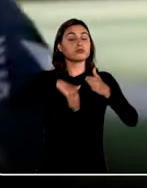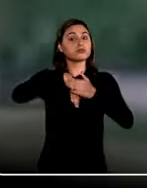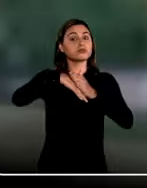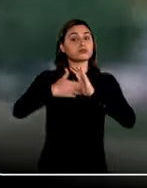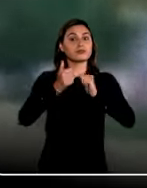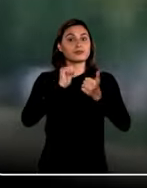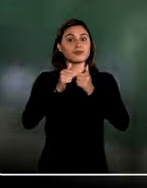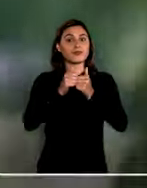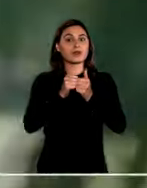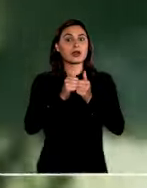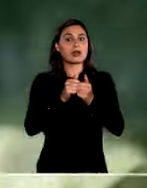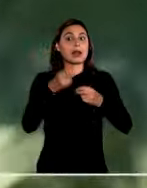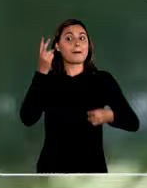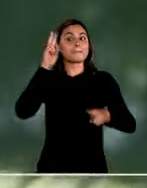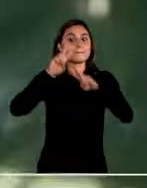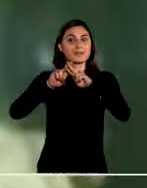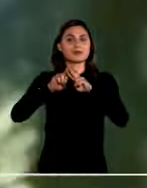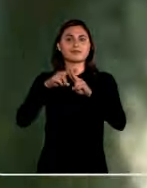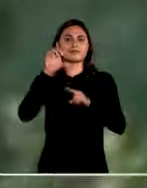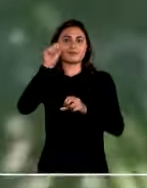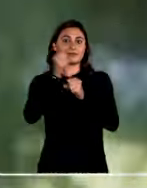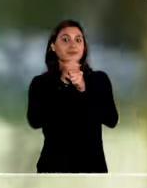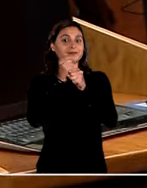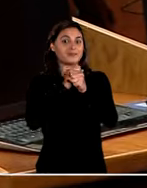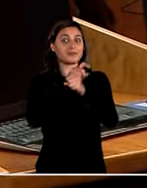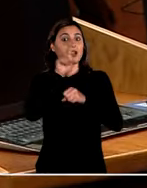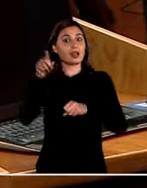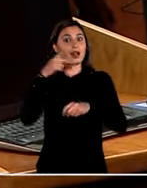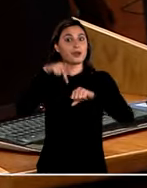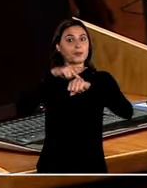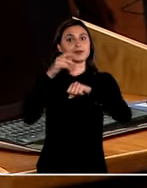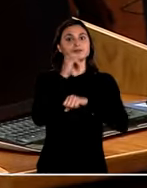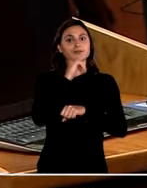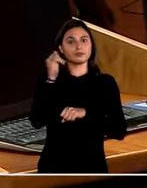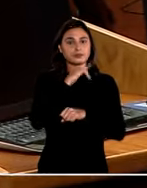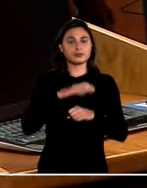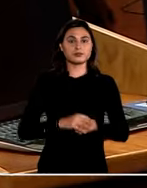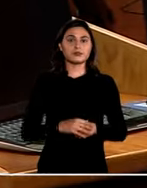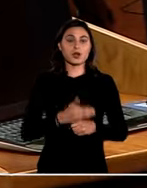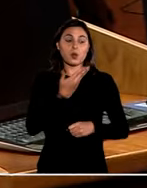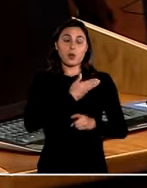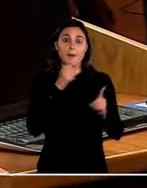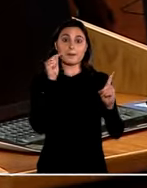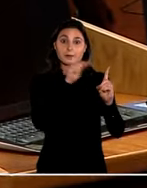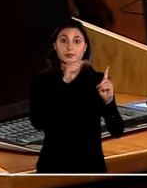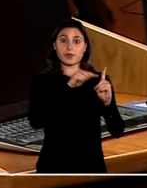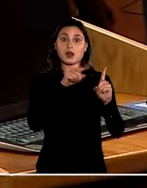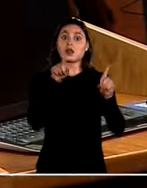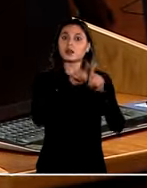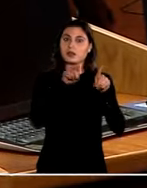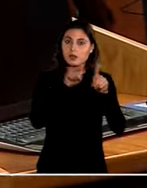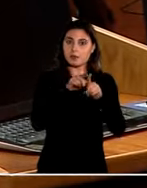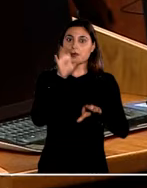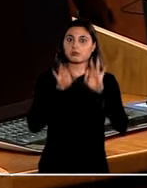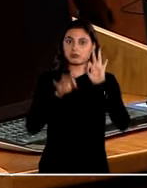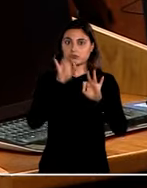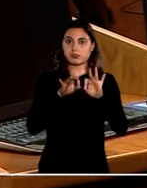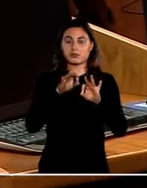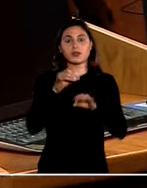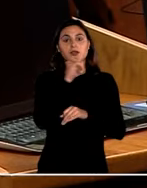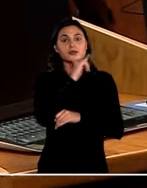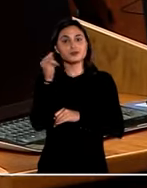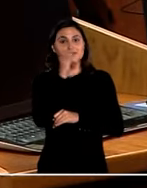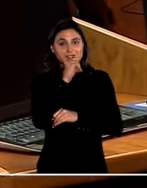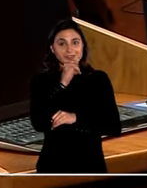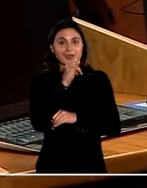a 9 anos de prisão por estupro na Itália Ricardo Falco também foi condenado pela justiça italiana à mesma